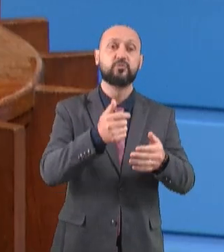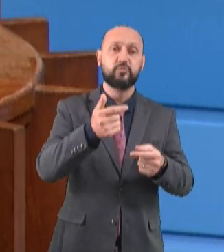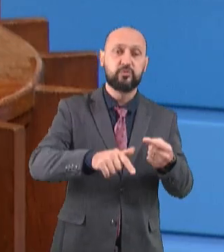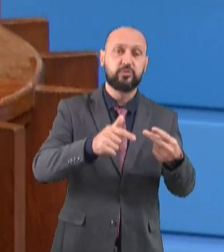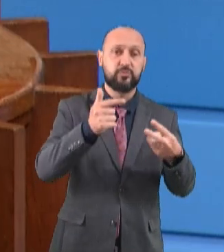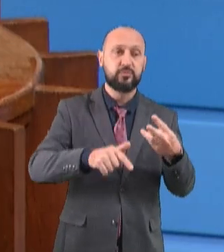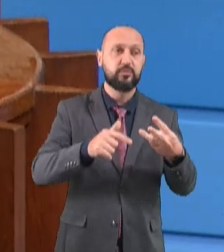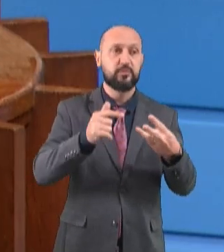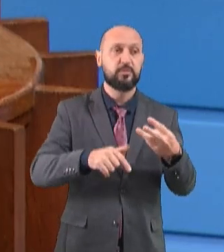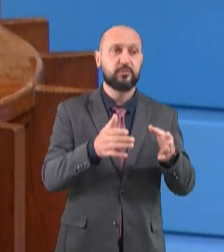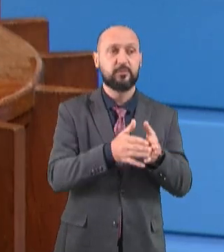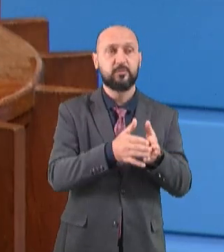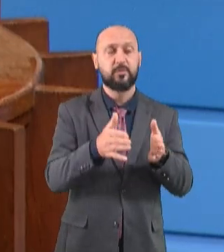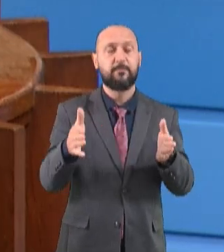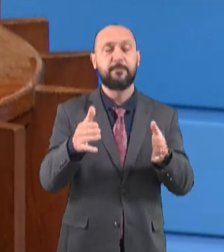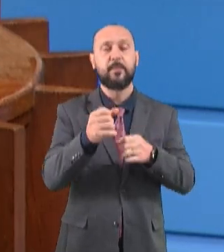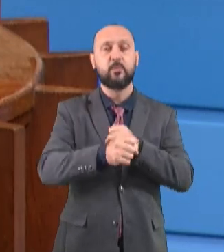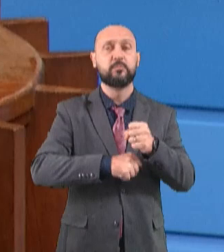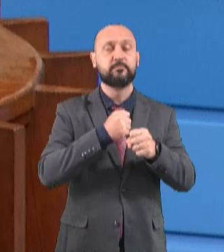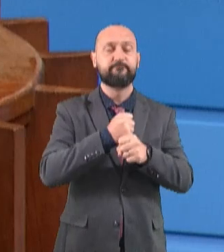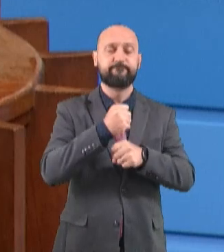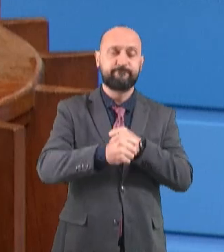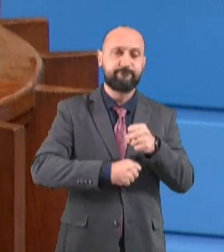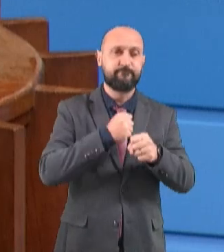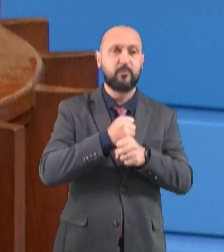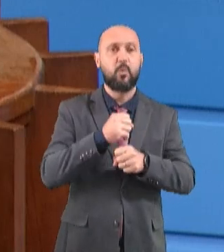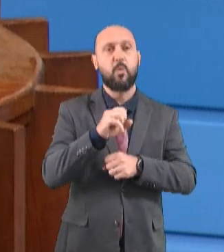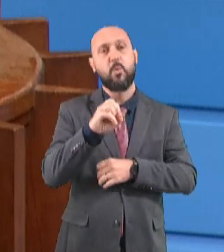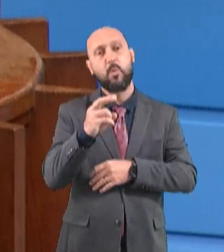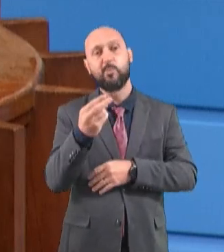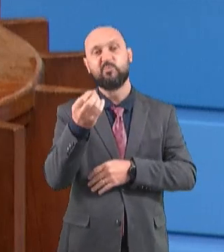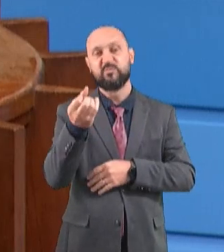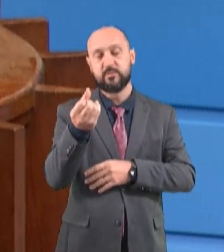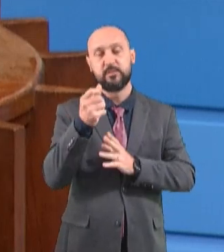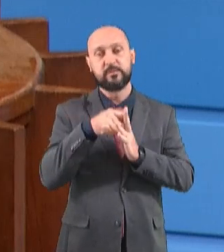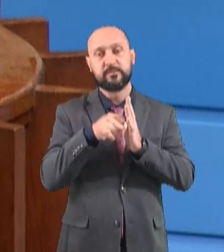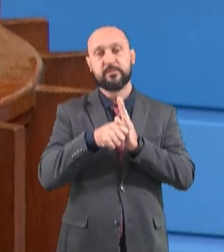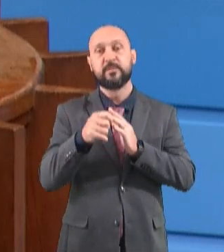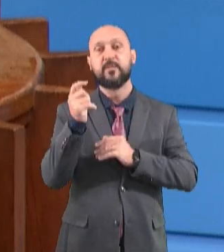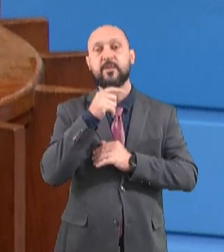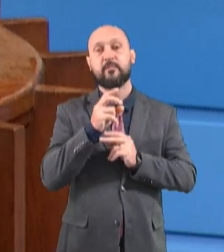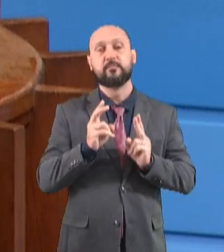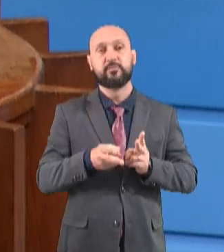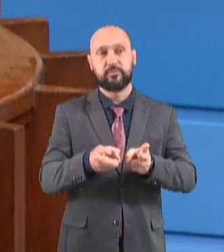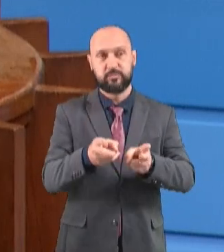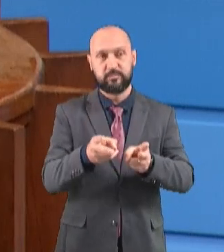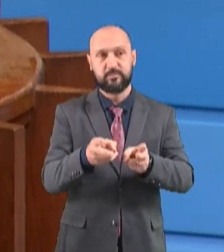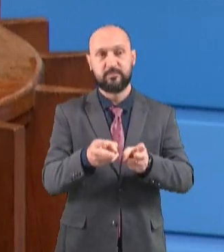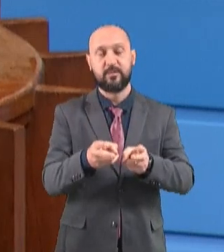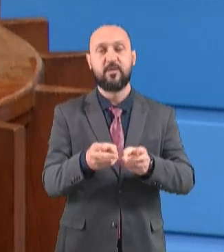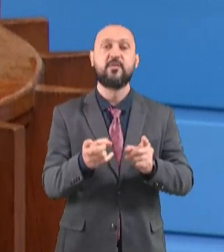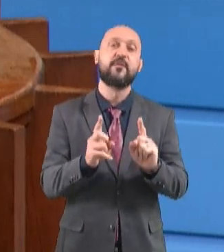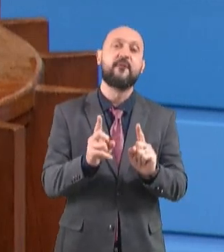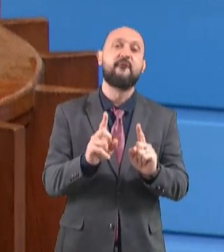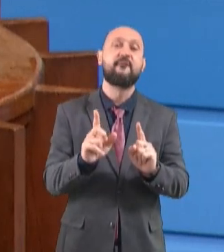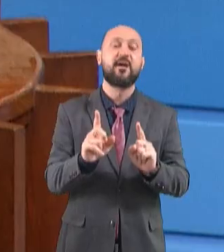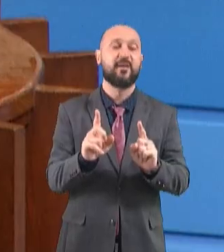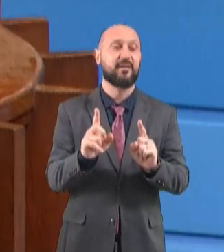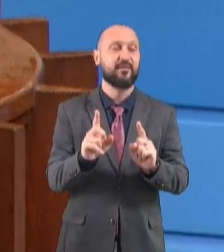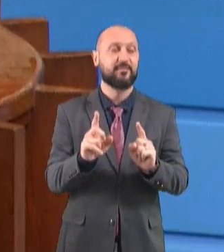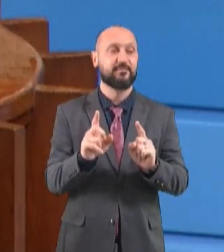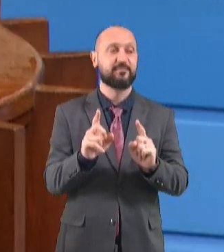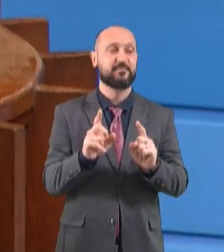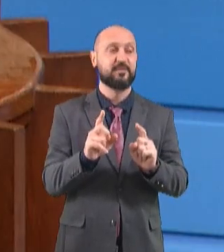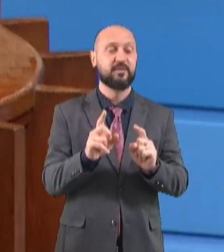recorrente, durante um ano ou 6 meses consecutivos, e não vai, e